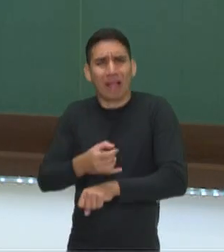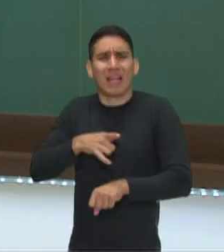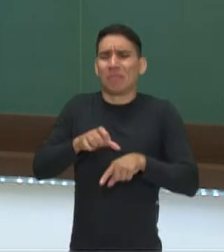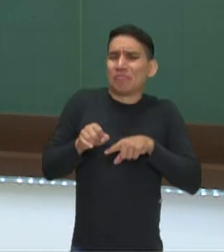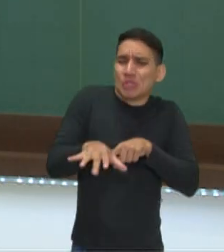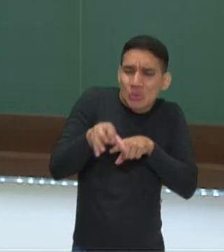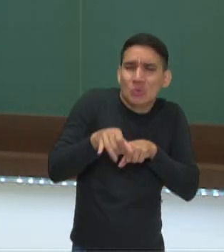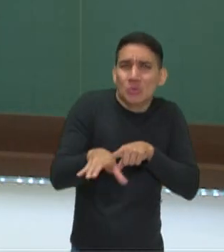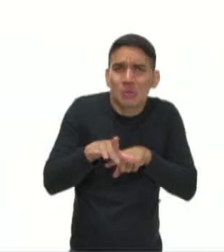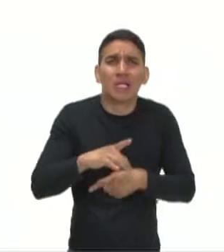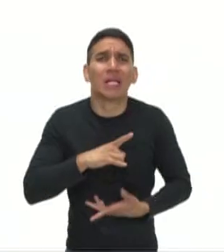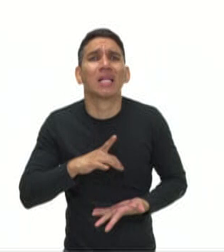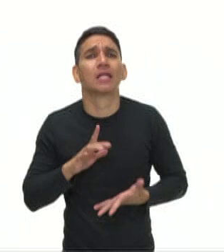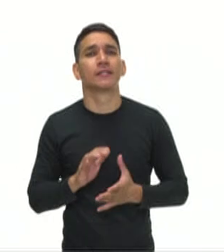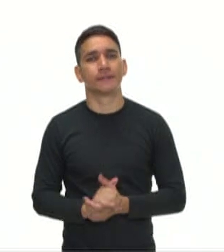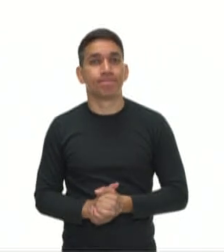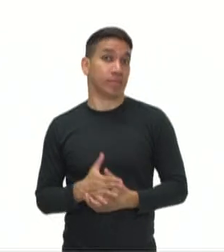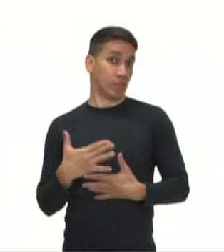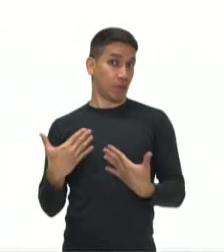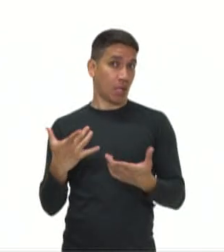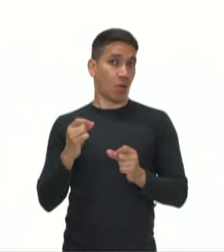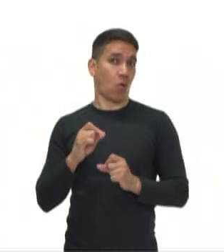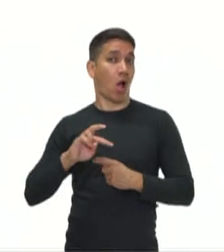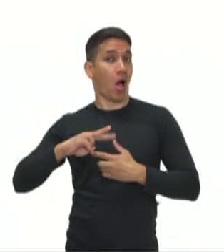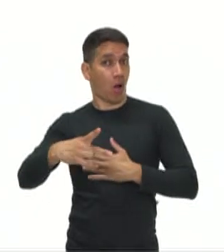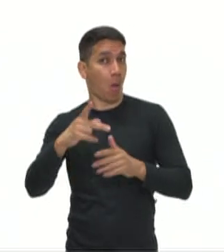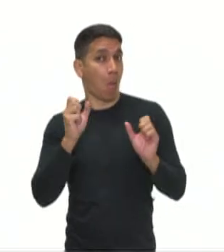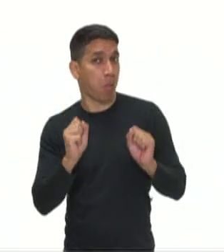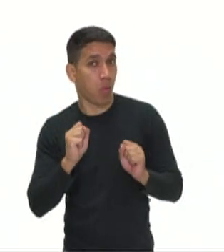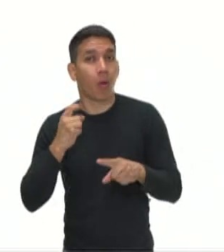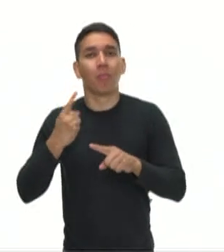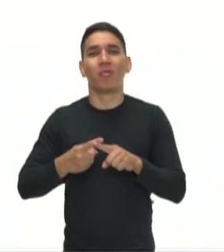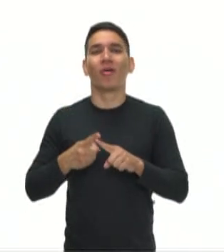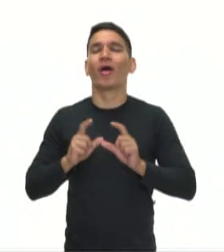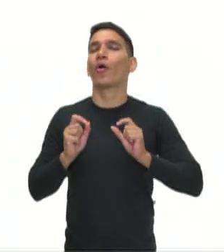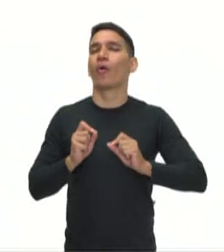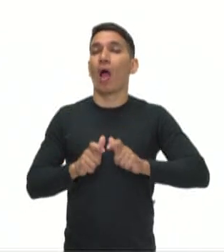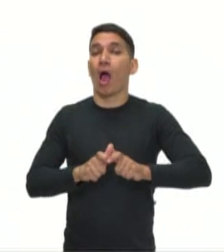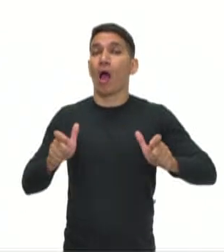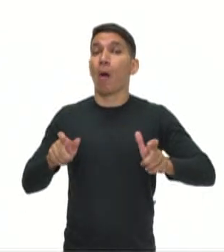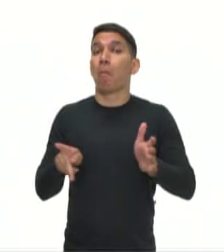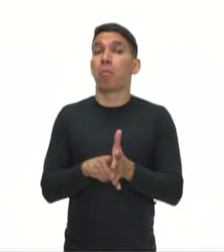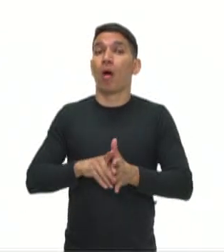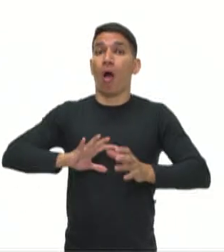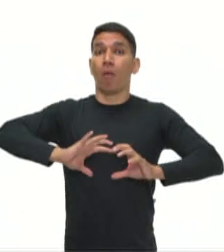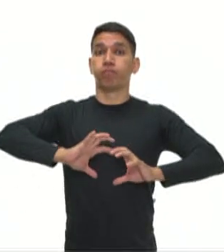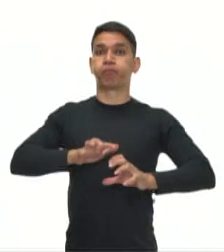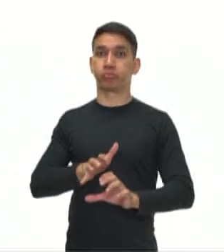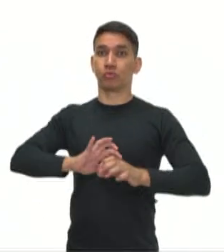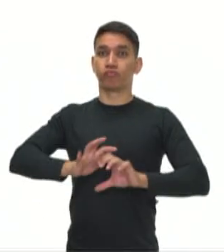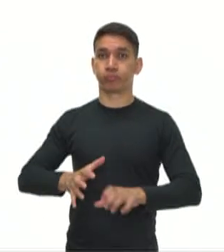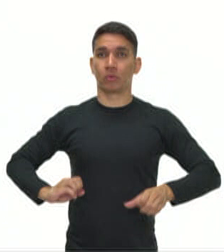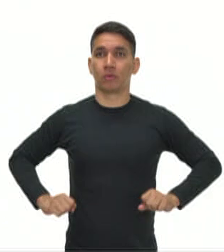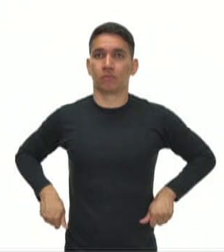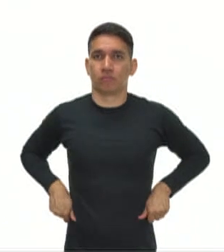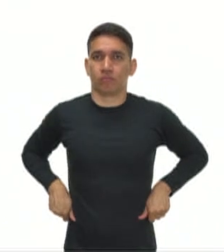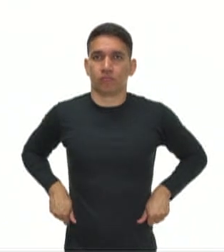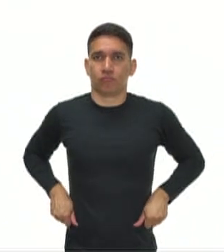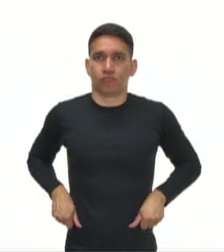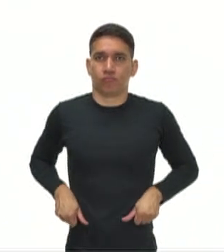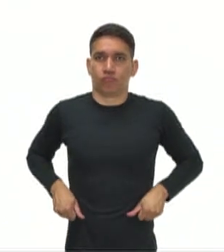incontinência urinária? Então, isso pode acontecer por conta de um aumento da pressão ali na bexiga,